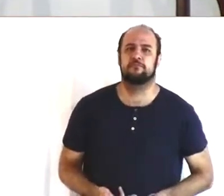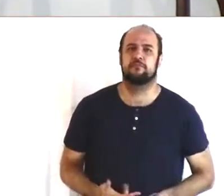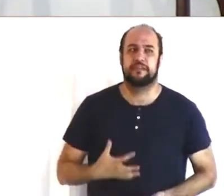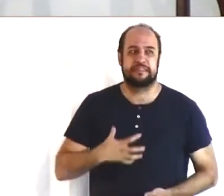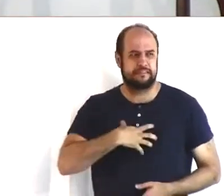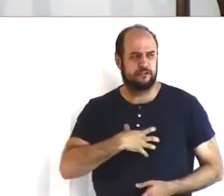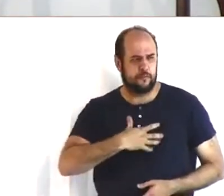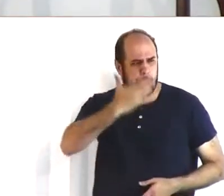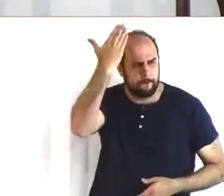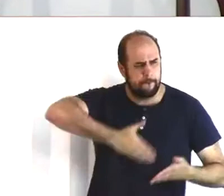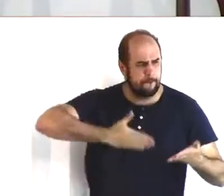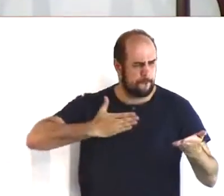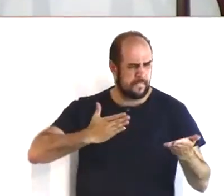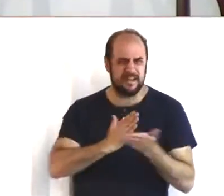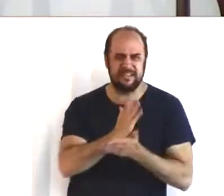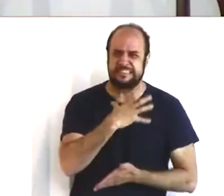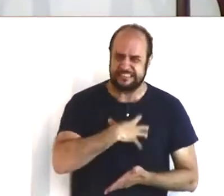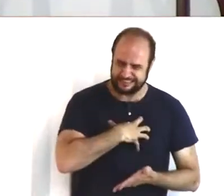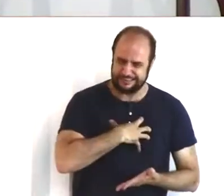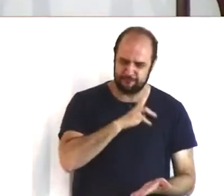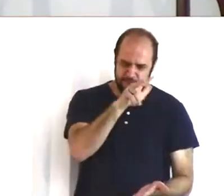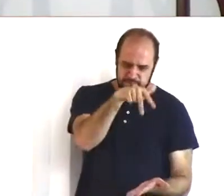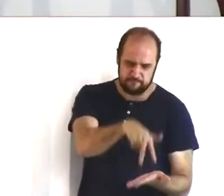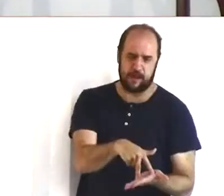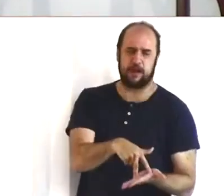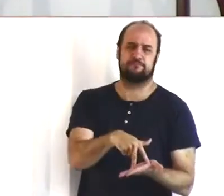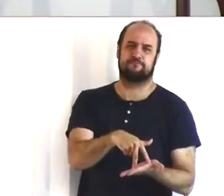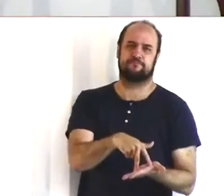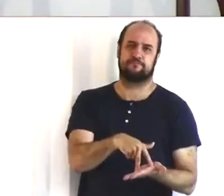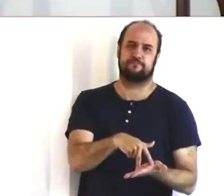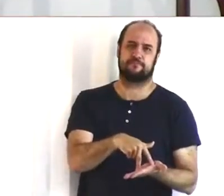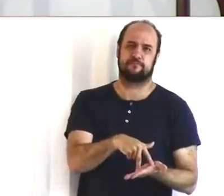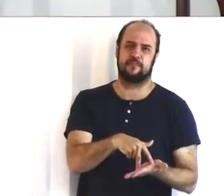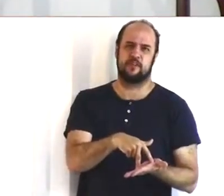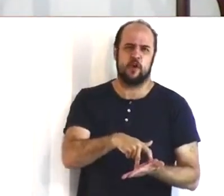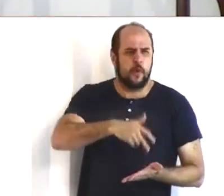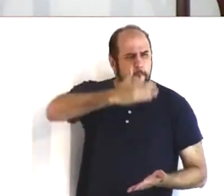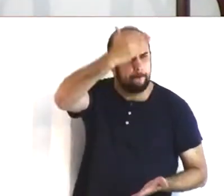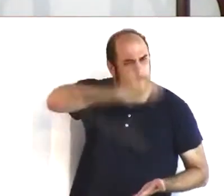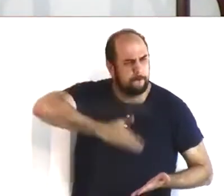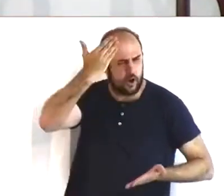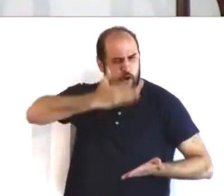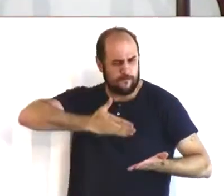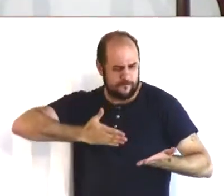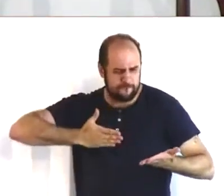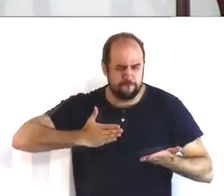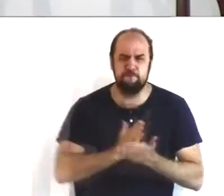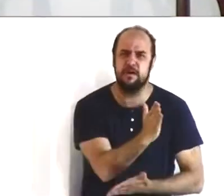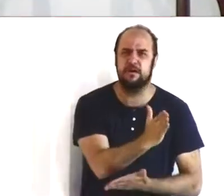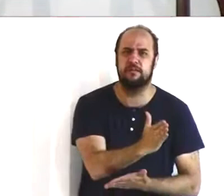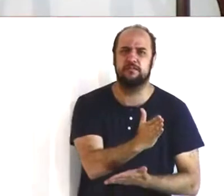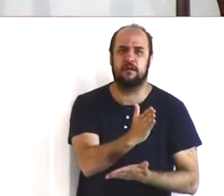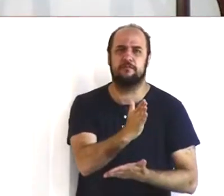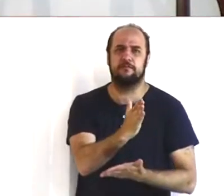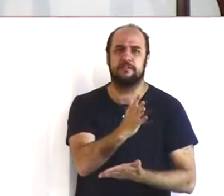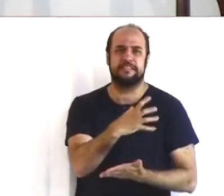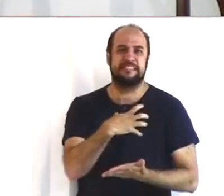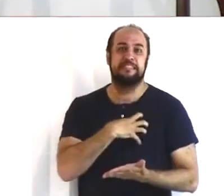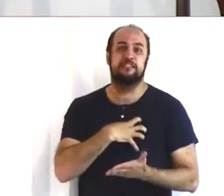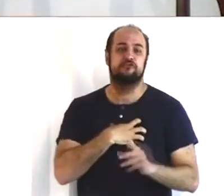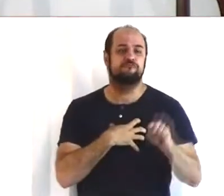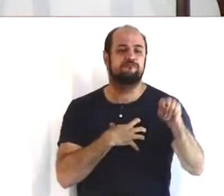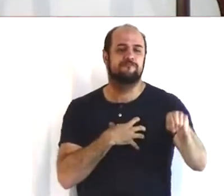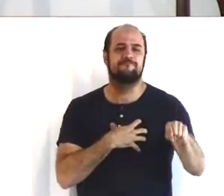estabilidade. Passar por provações produzem, o passar por provação produz